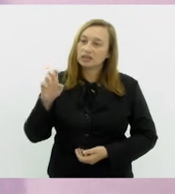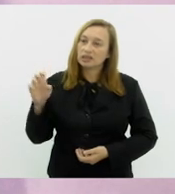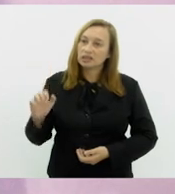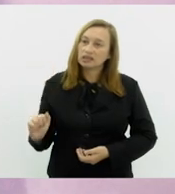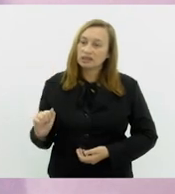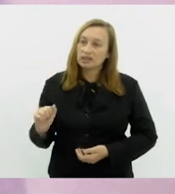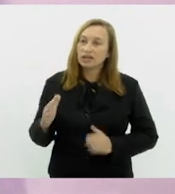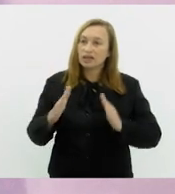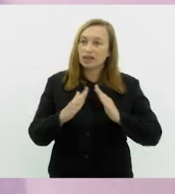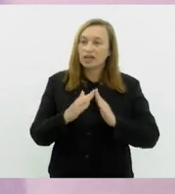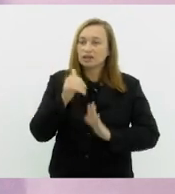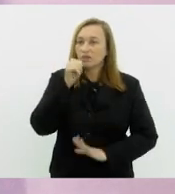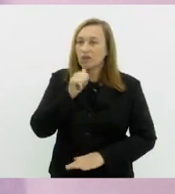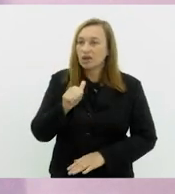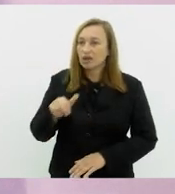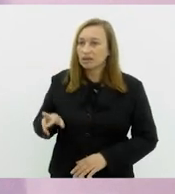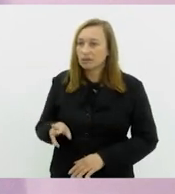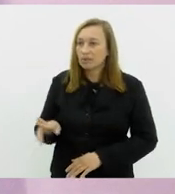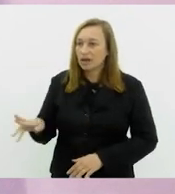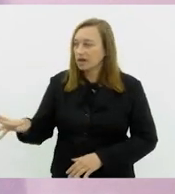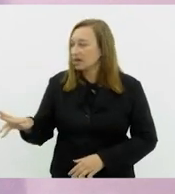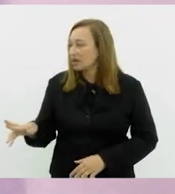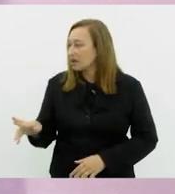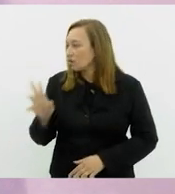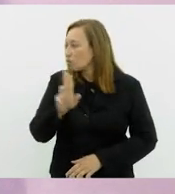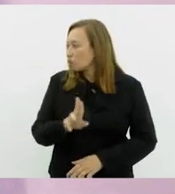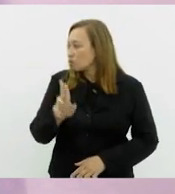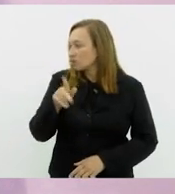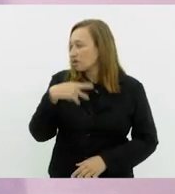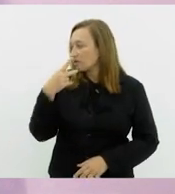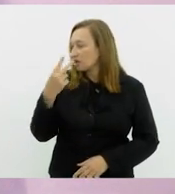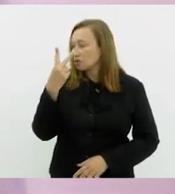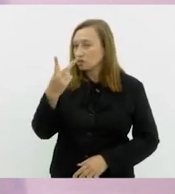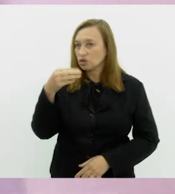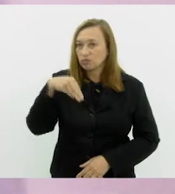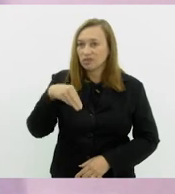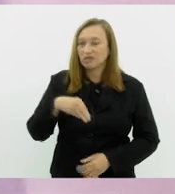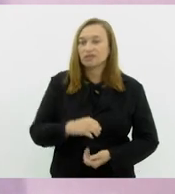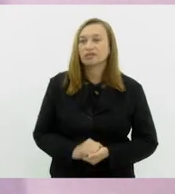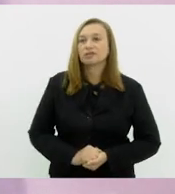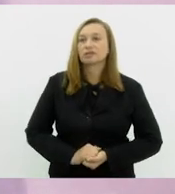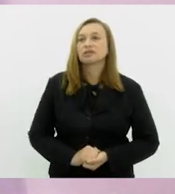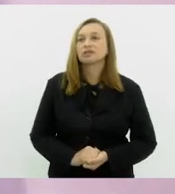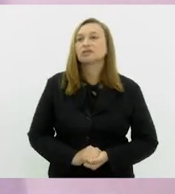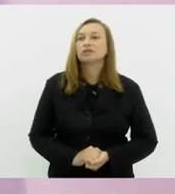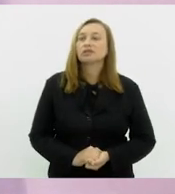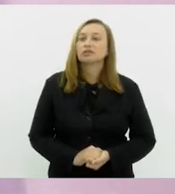Maré, para fazer uso da fala. A senhora tem 2 minutos.